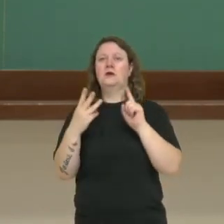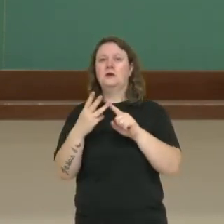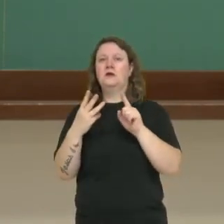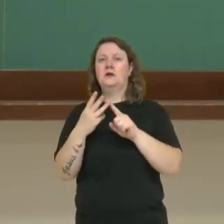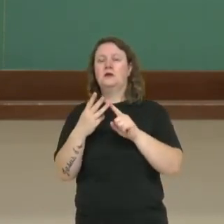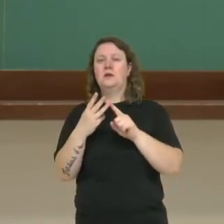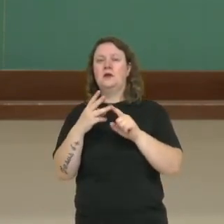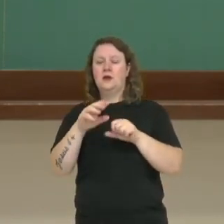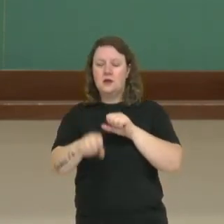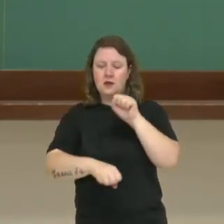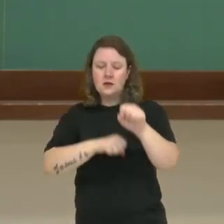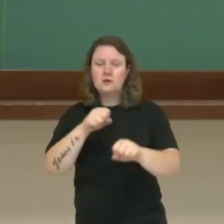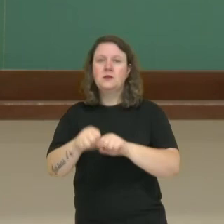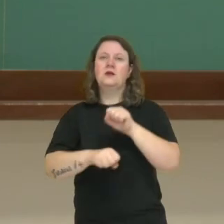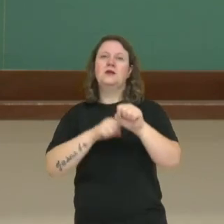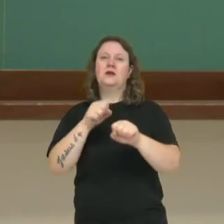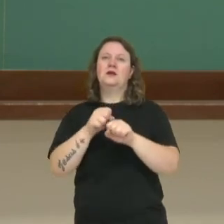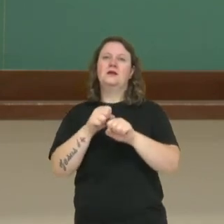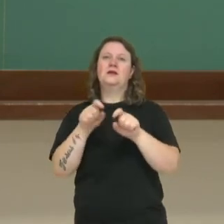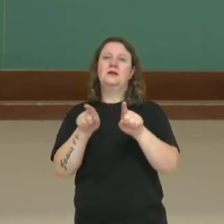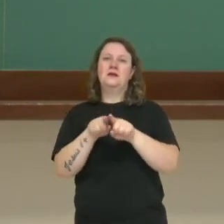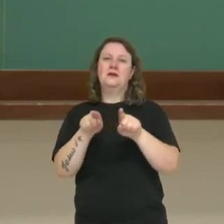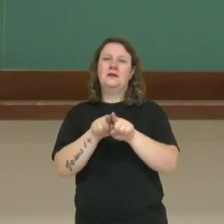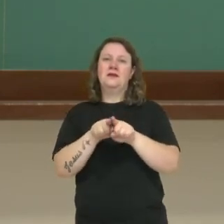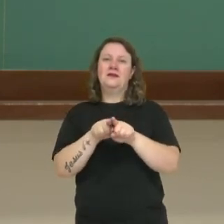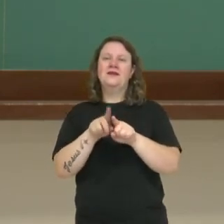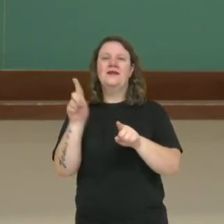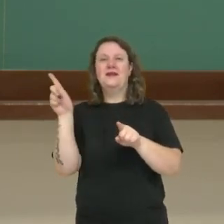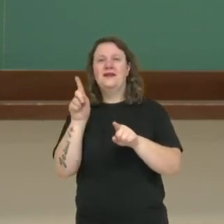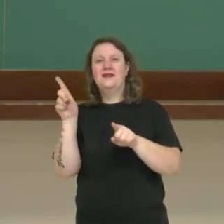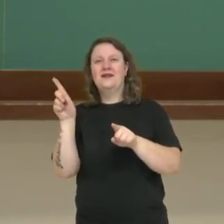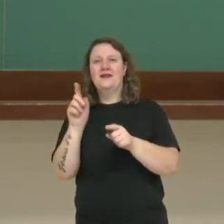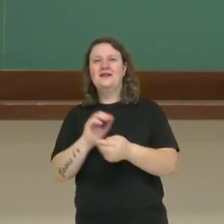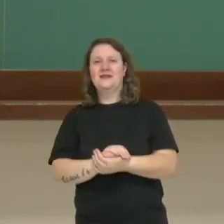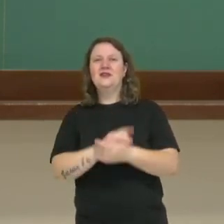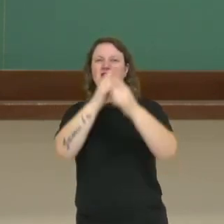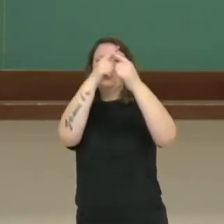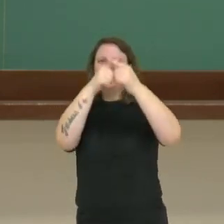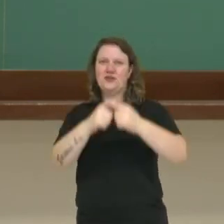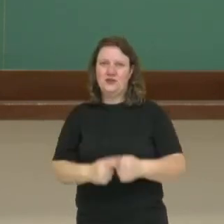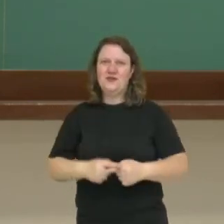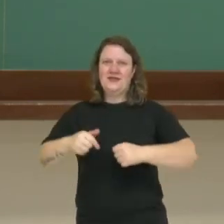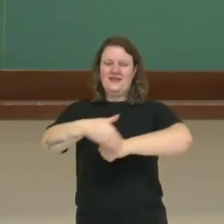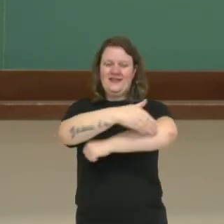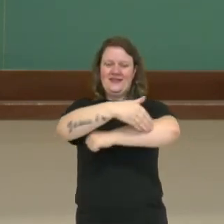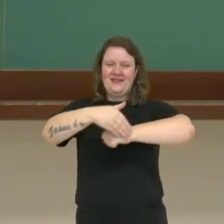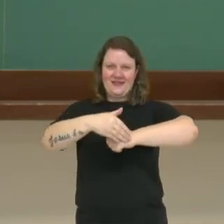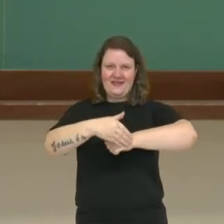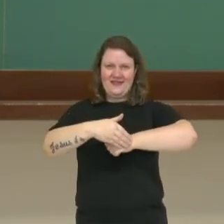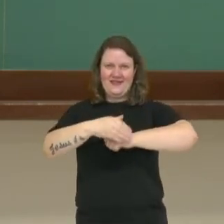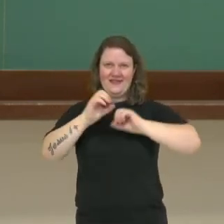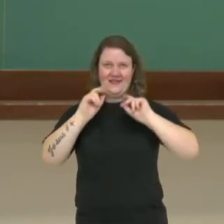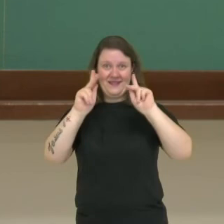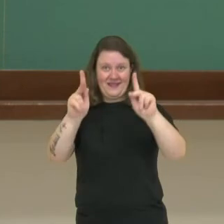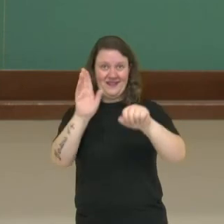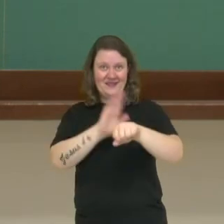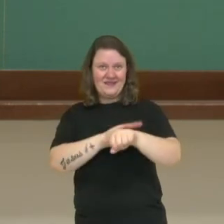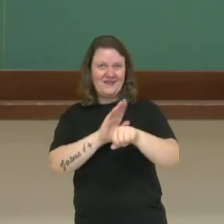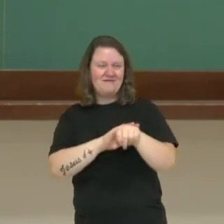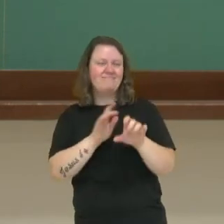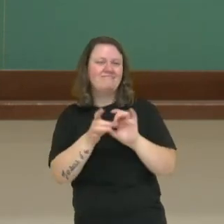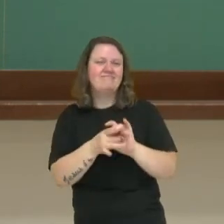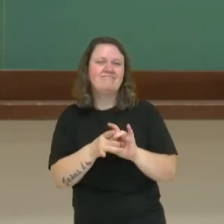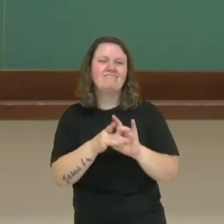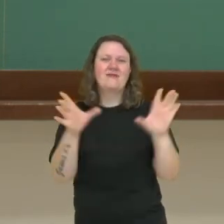as bicicletas e as provas que nós encontramos nas disputas de estrada, ok? Um tempo para vocês fazerem